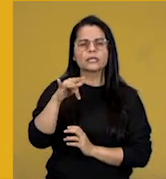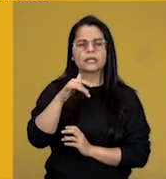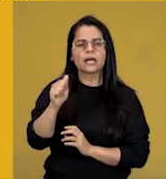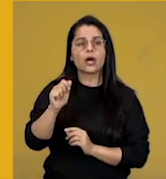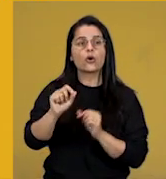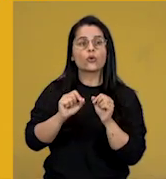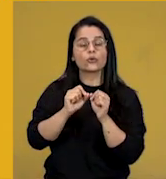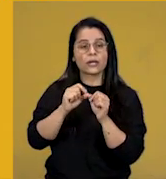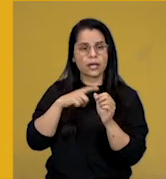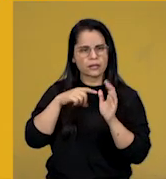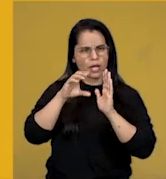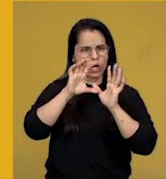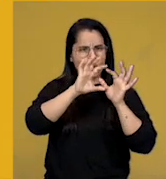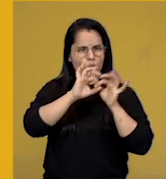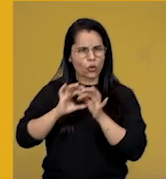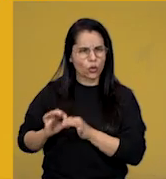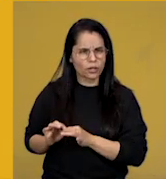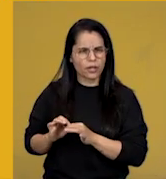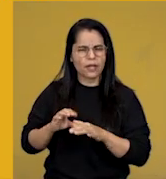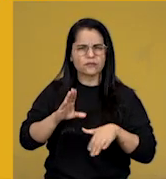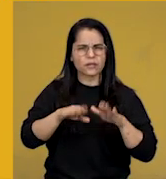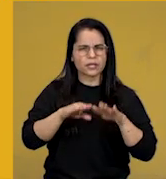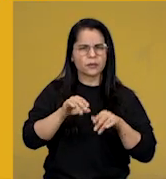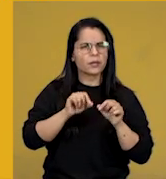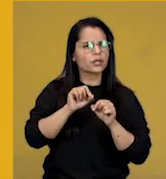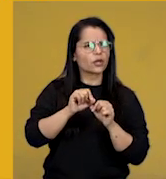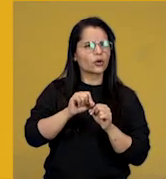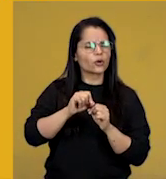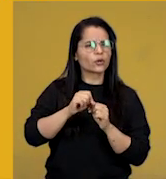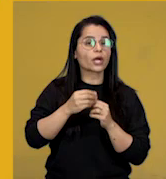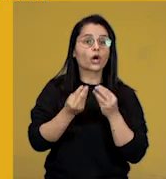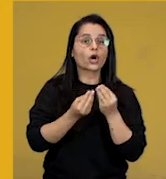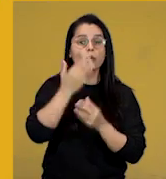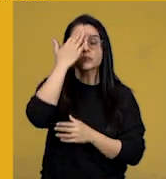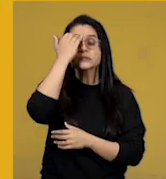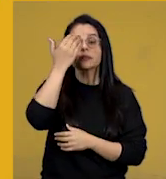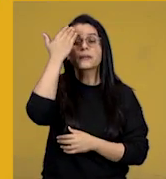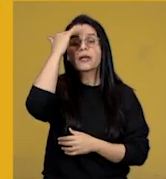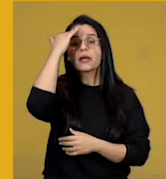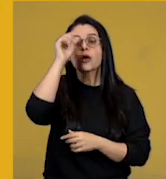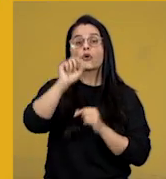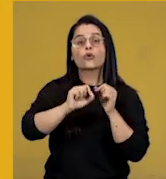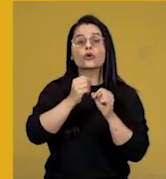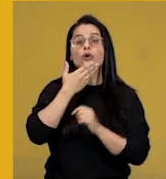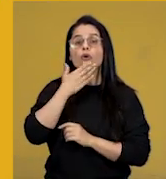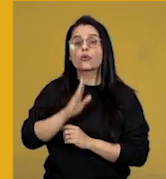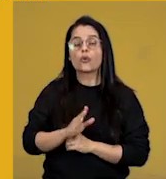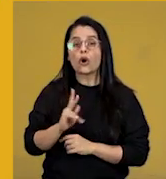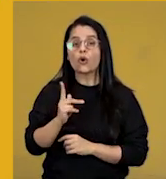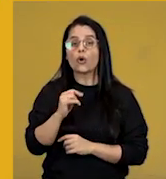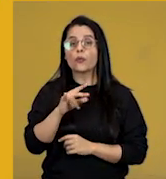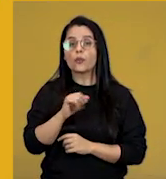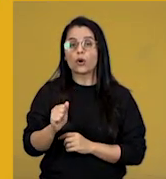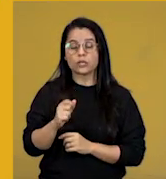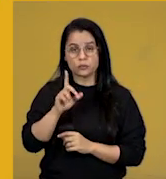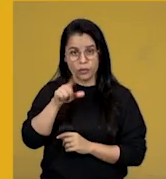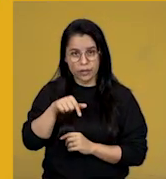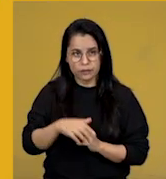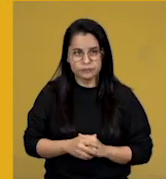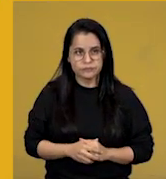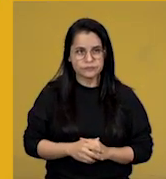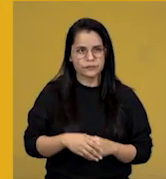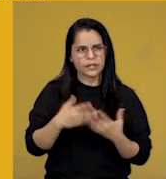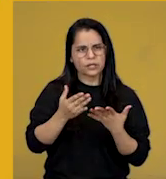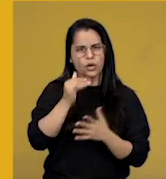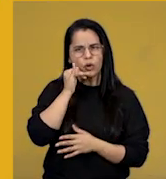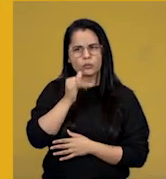é o contexto que dá ao ouvinte ou ao leitor a condição de compreender qual dos homônimos está se referindo.